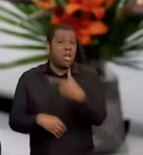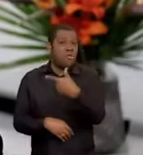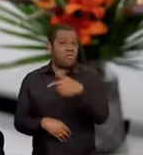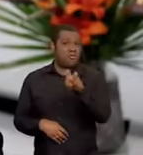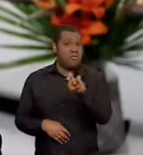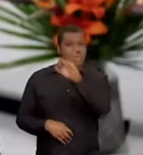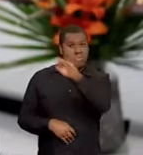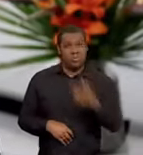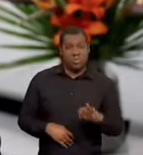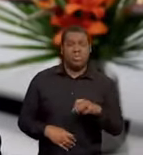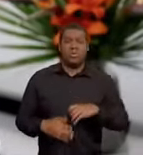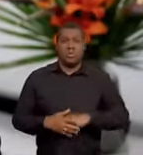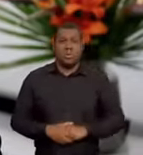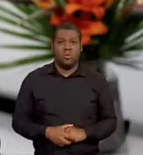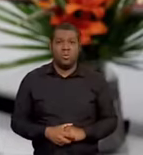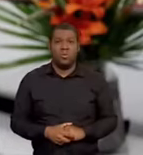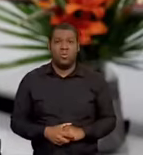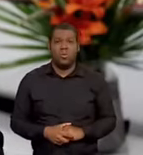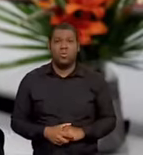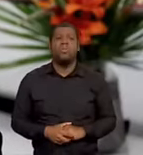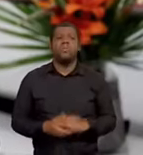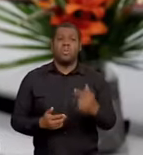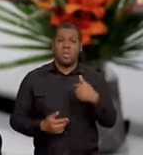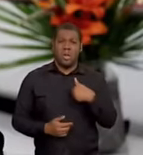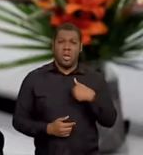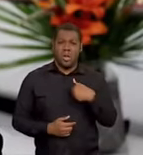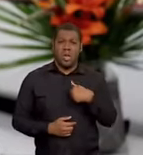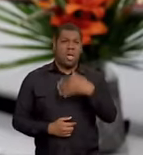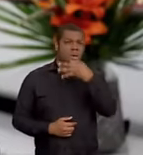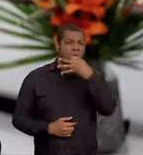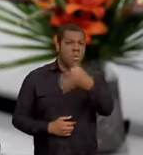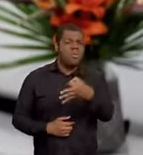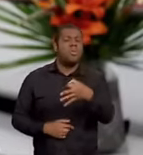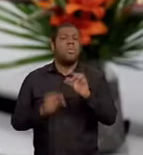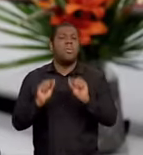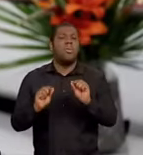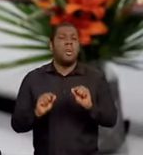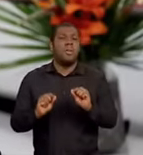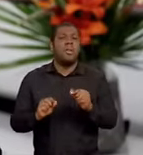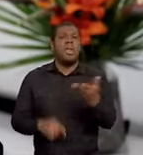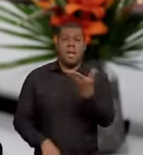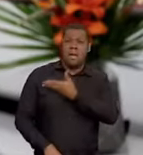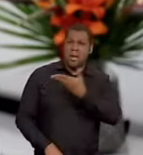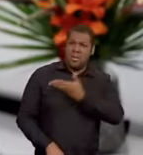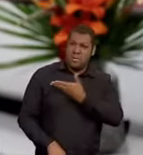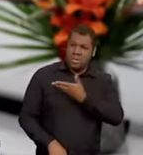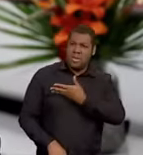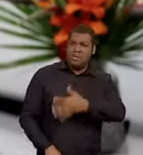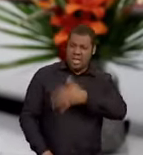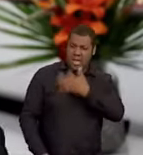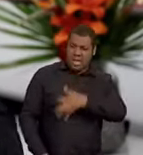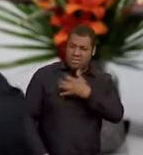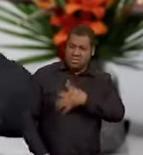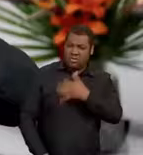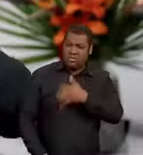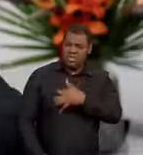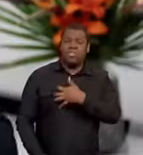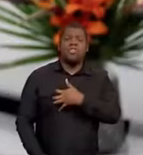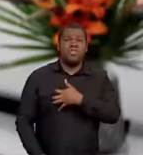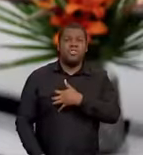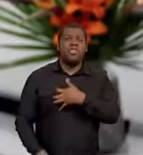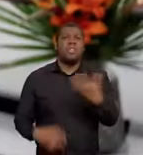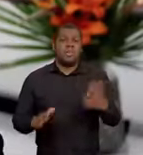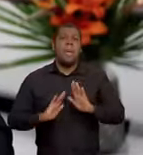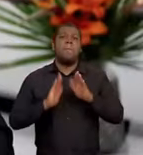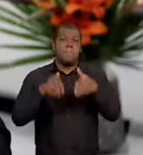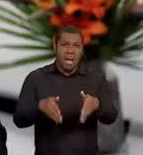defendo que os nossos irmãos da Argentina possam participar dos BRICS. Eu defendo isso, vamos ver na